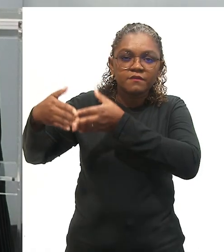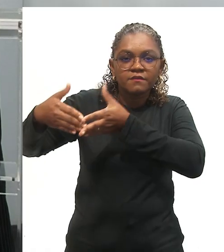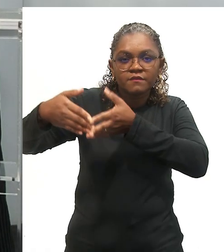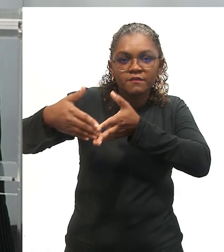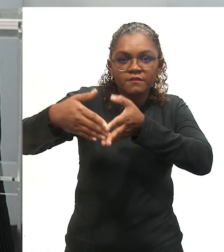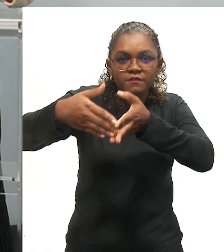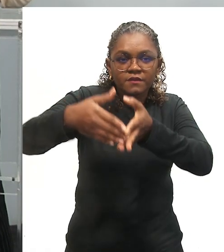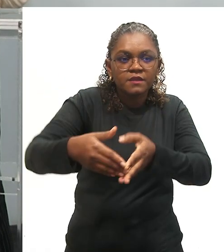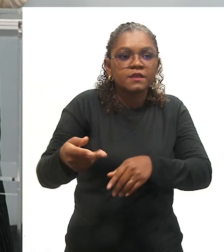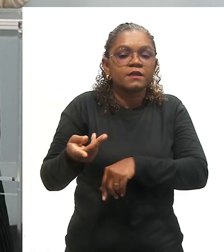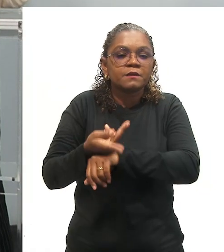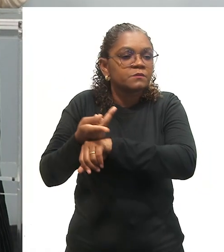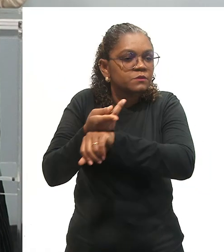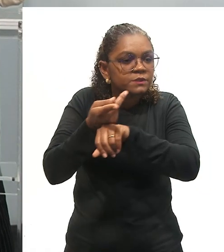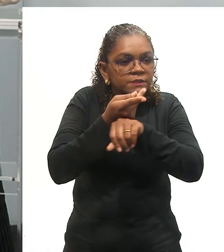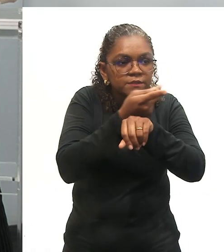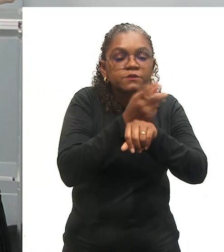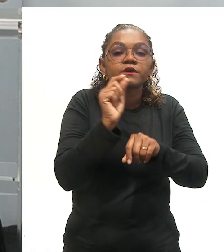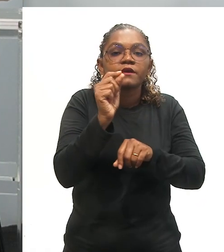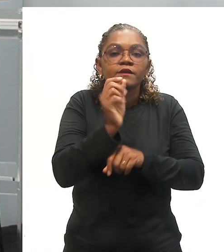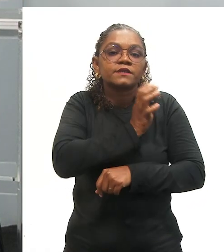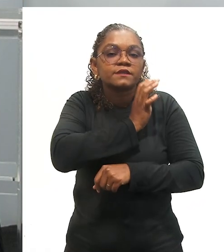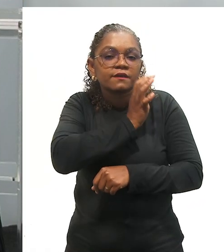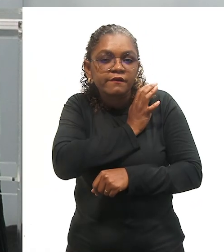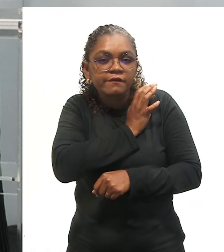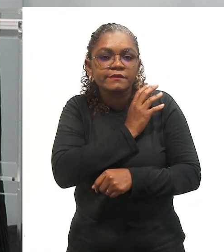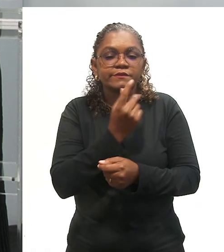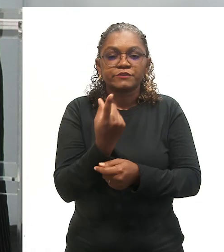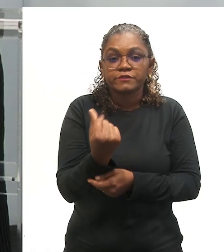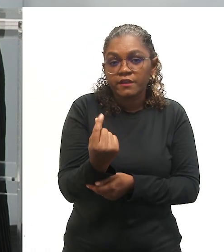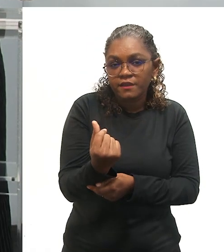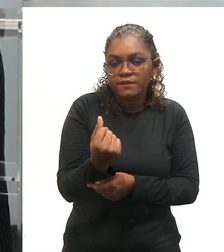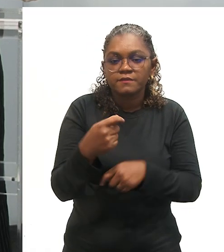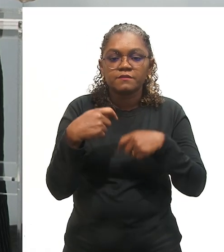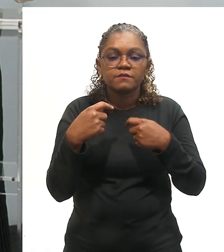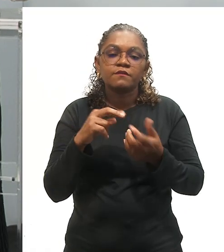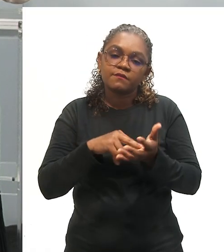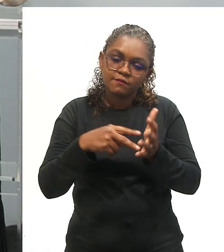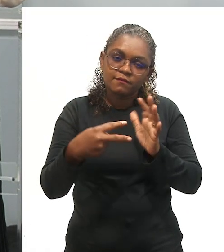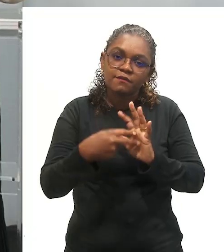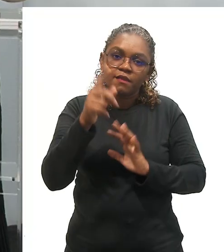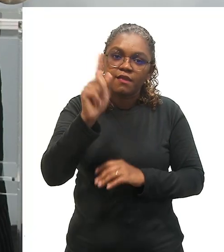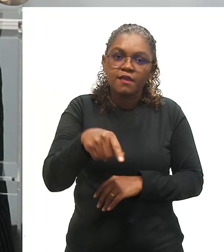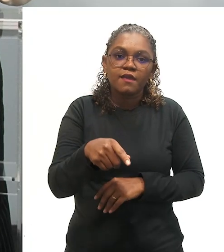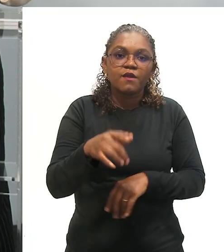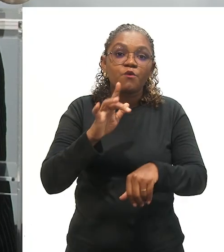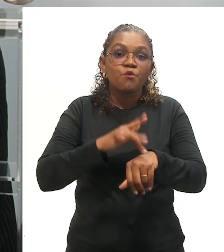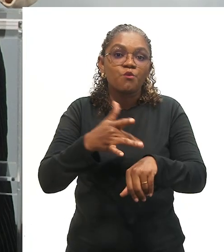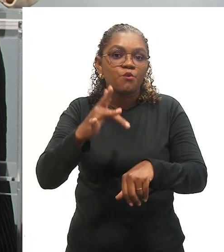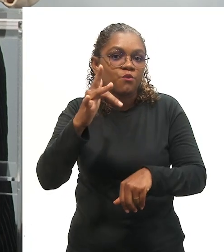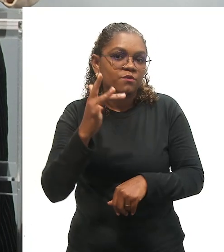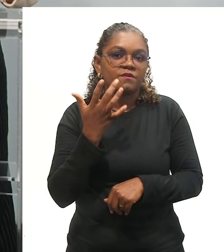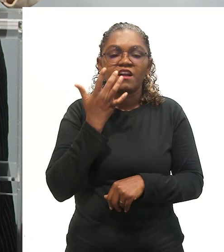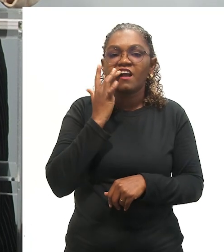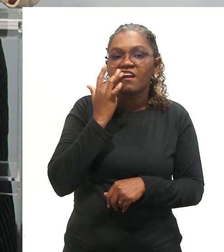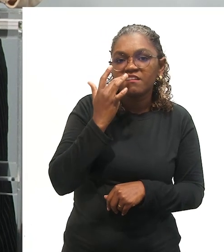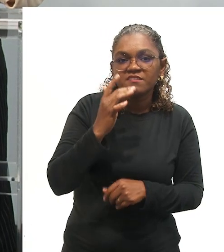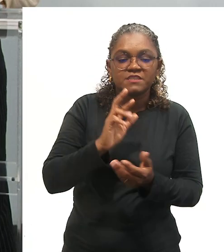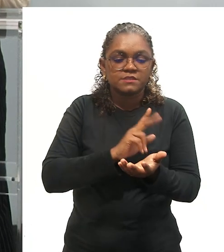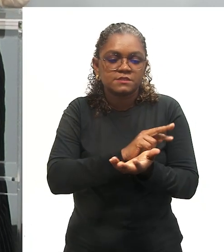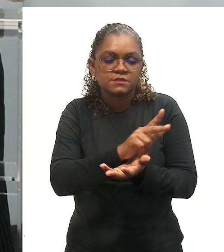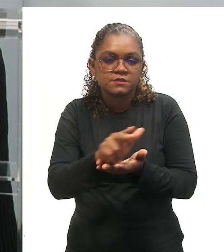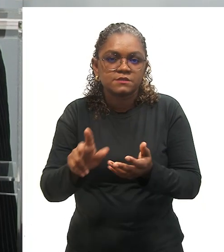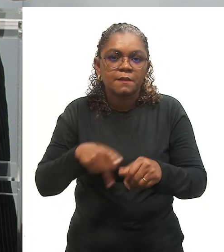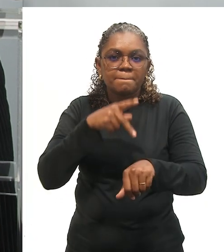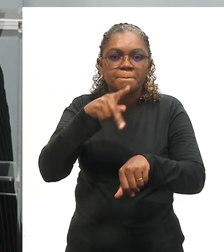império, buscando riquezas do mundo inteiro. A gente tinha uma visão muito assim de que riqueza era ouro, metais preciosos, pedras preciosas.